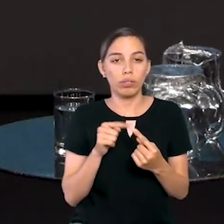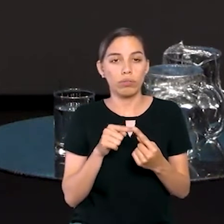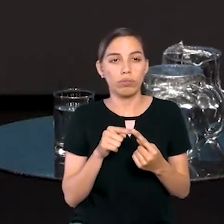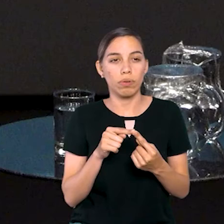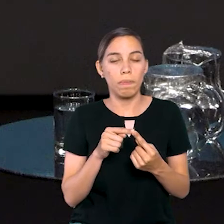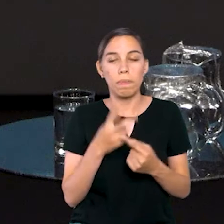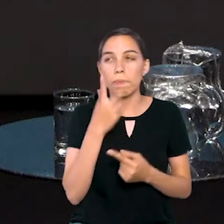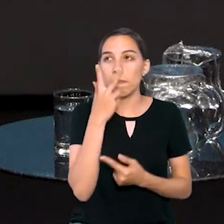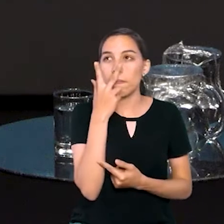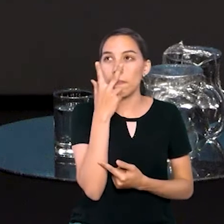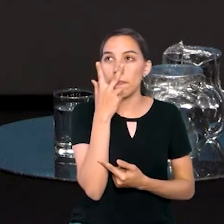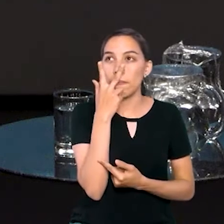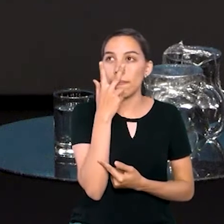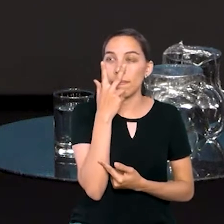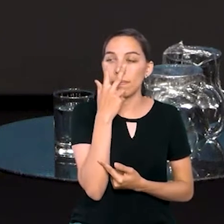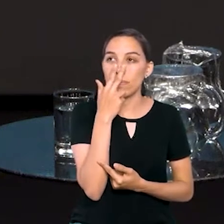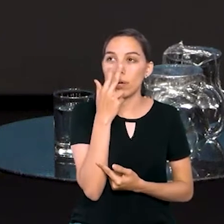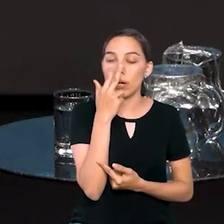uma